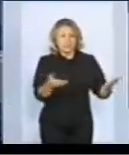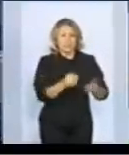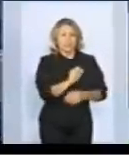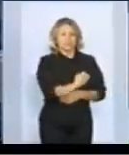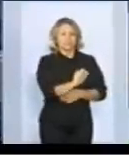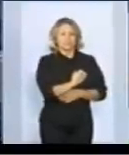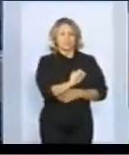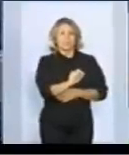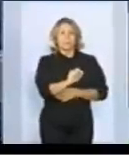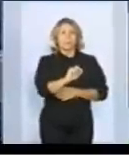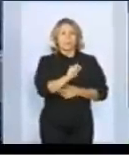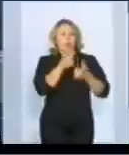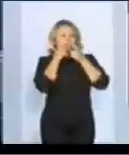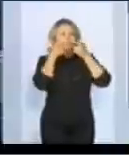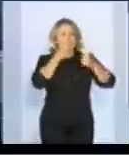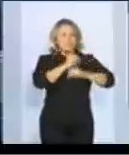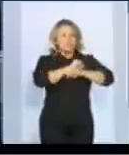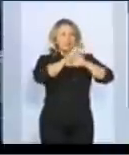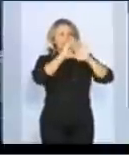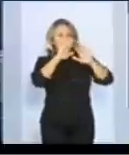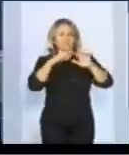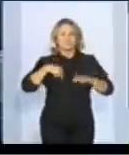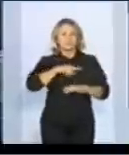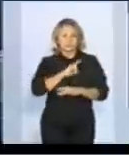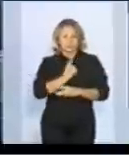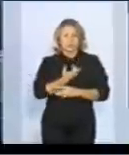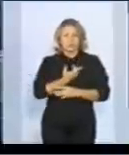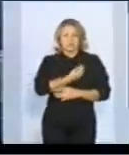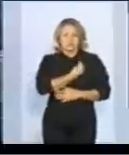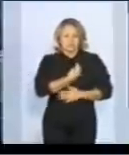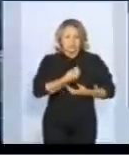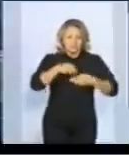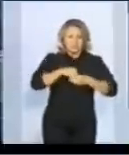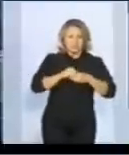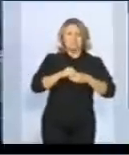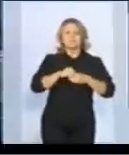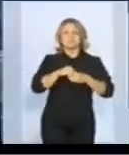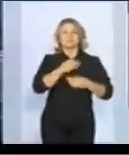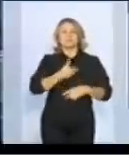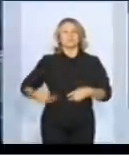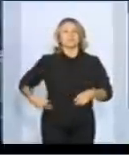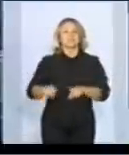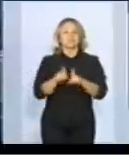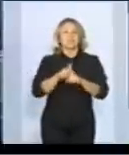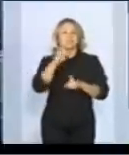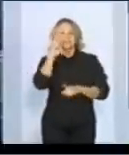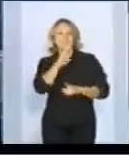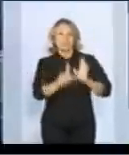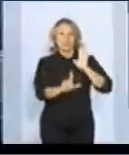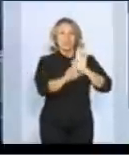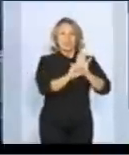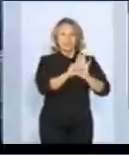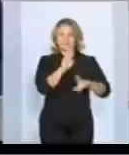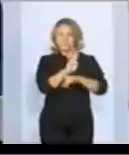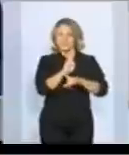é, observando claramente o nosso arcabouço institucional e olhando a Lei de Defesa da Concorrência, ela é muito